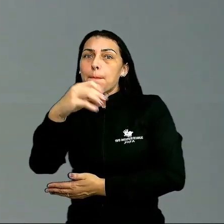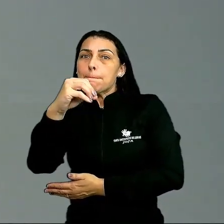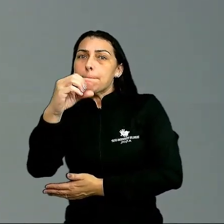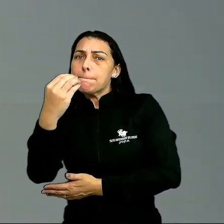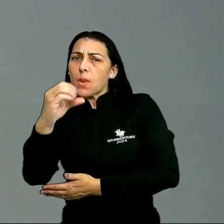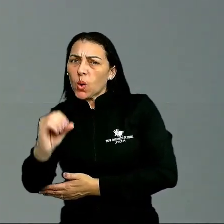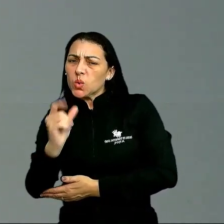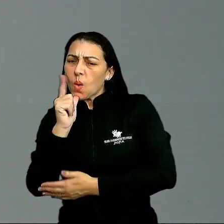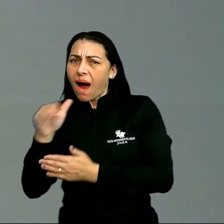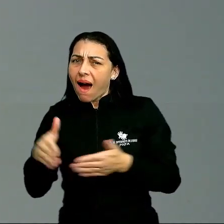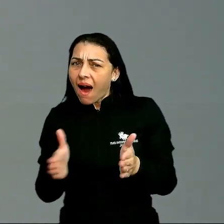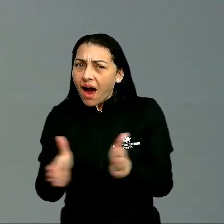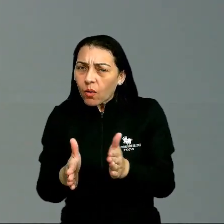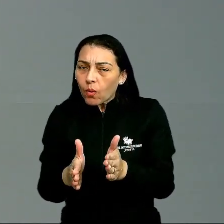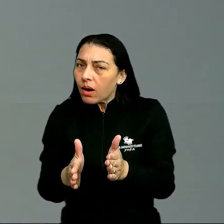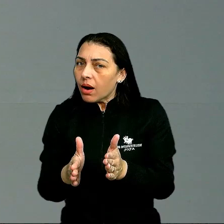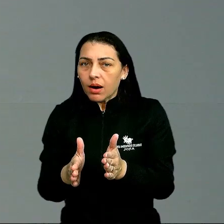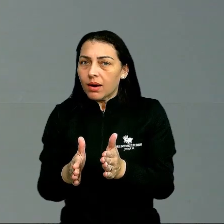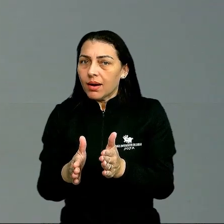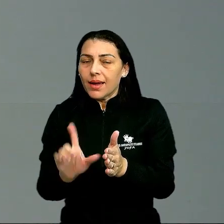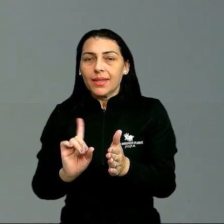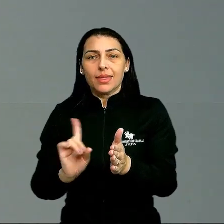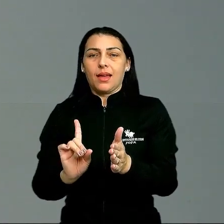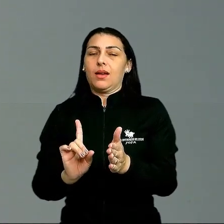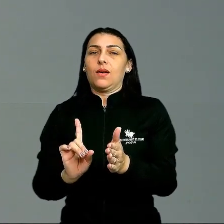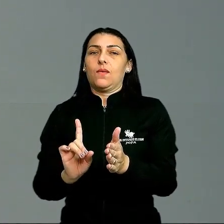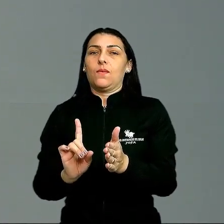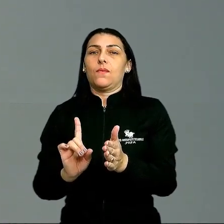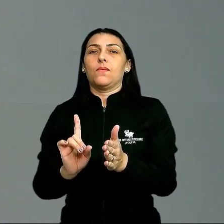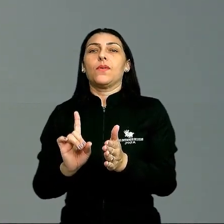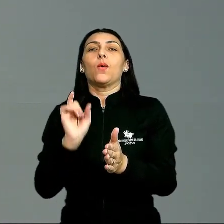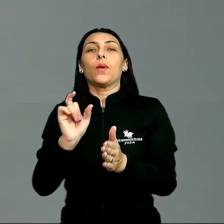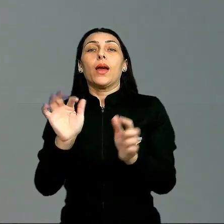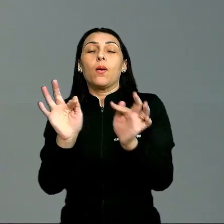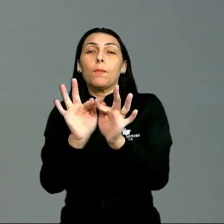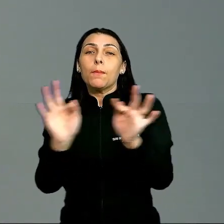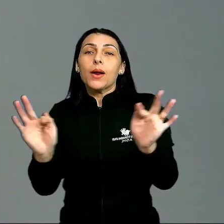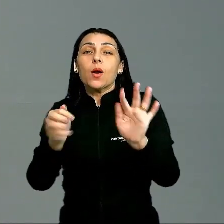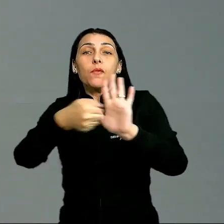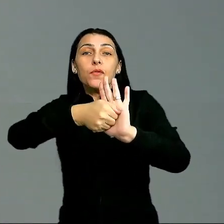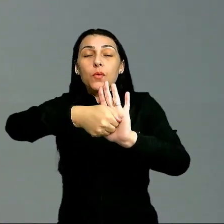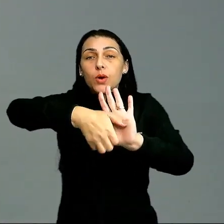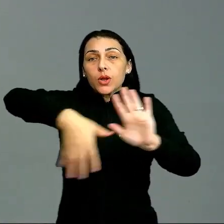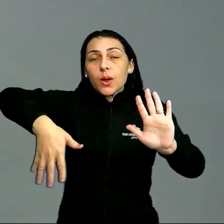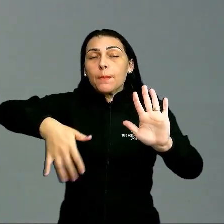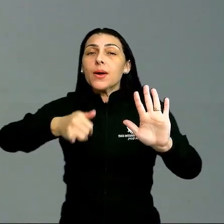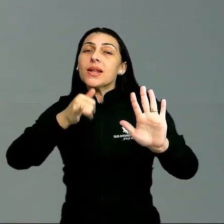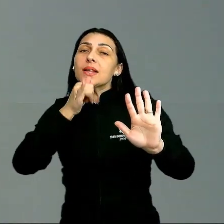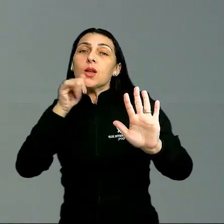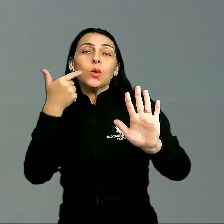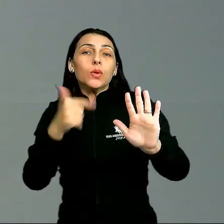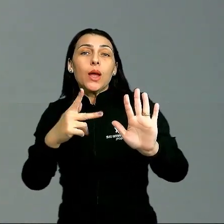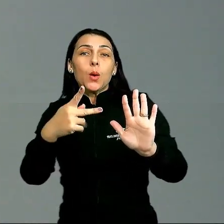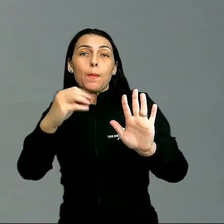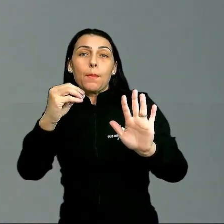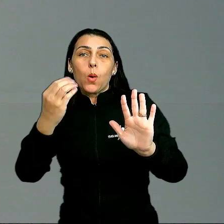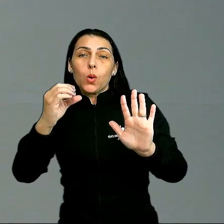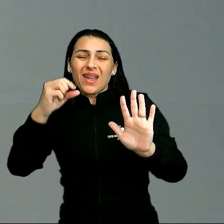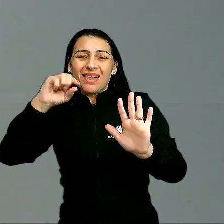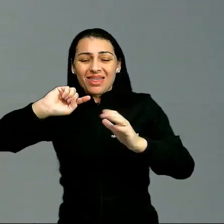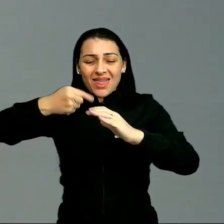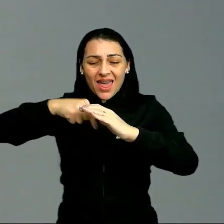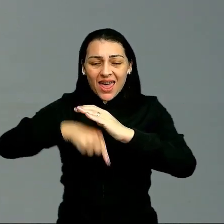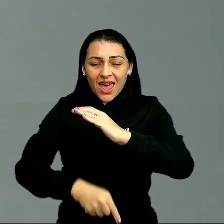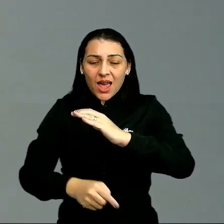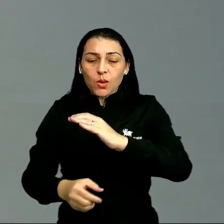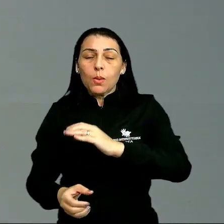poço de sabedoria. Poço de sabedoria é uma expressão de uma figura de linguagem. Por exemplo, não existe um poço e lá dentro desse poço eu vou